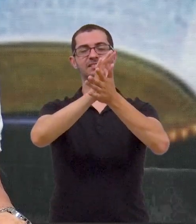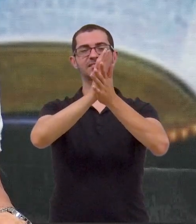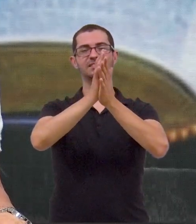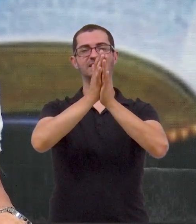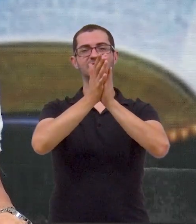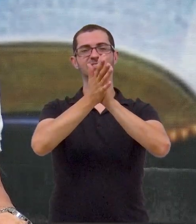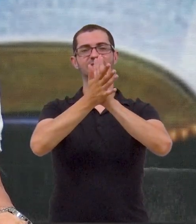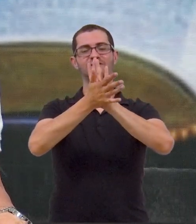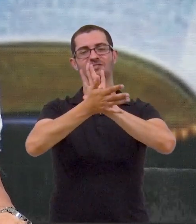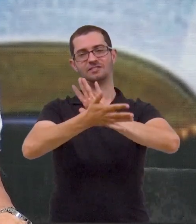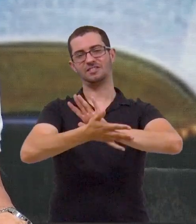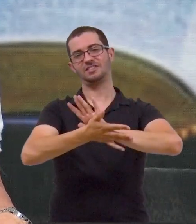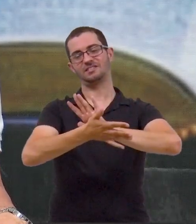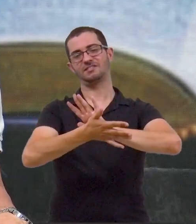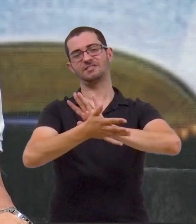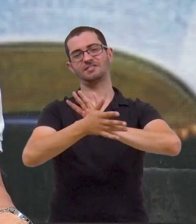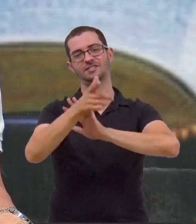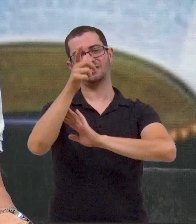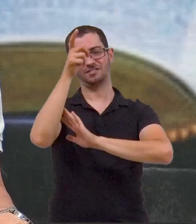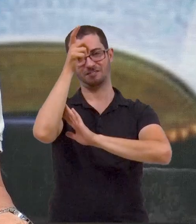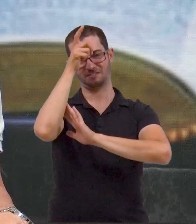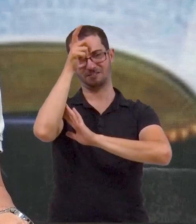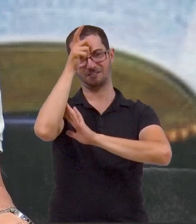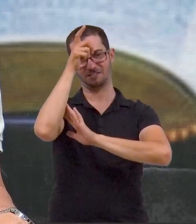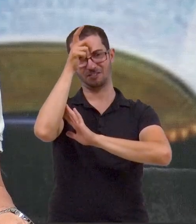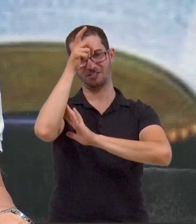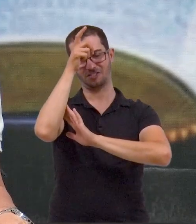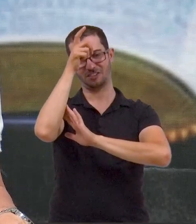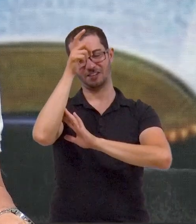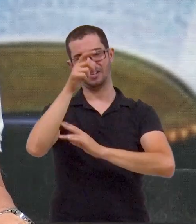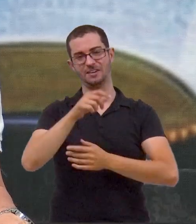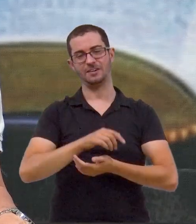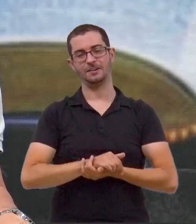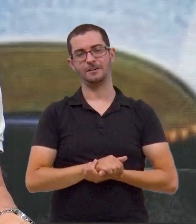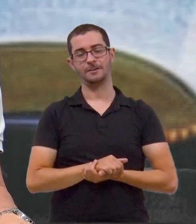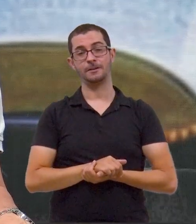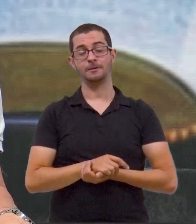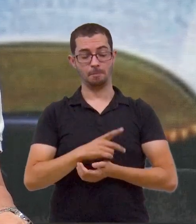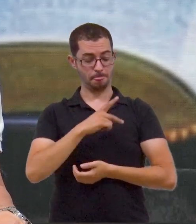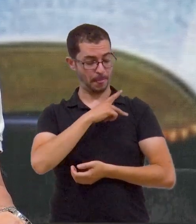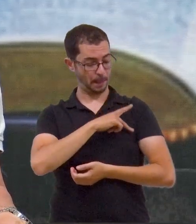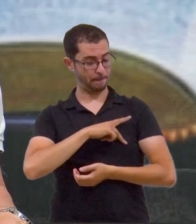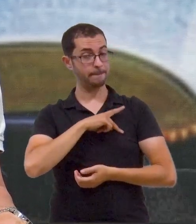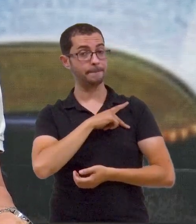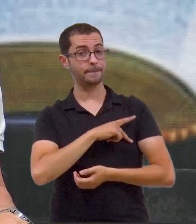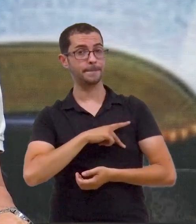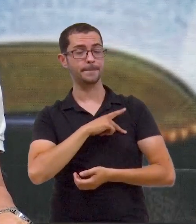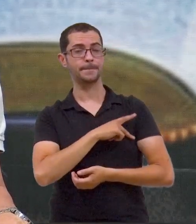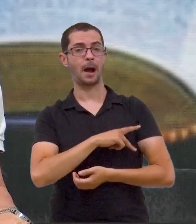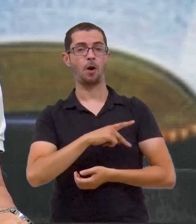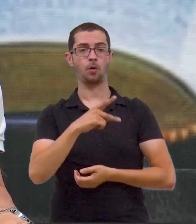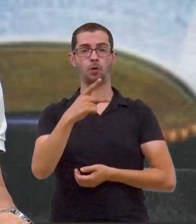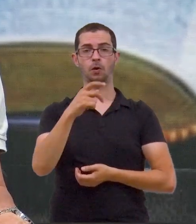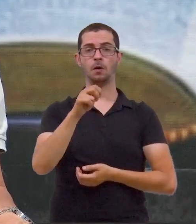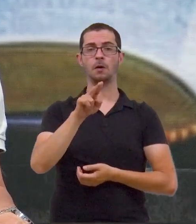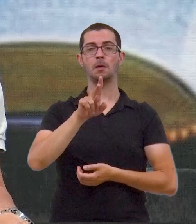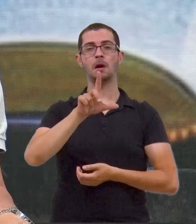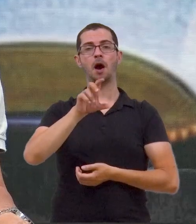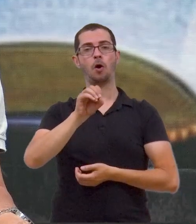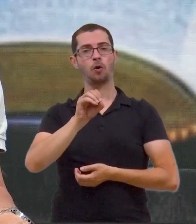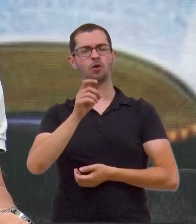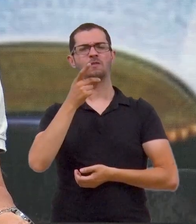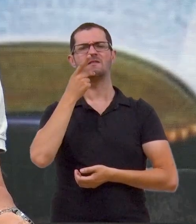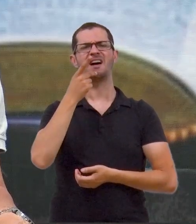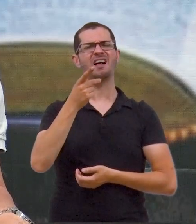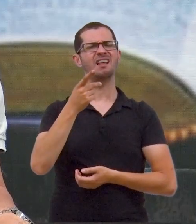o apóstolo Paulo. É uma espécie de zombaria. E Paulo chega a dizer assim, onde está, ó morte, a